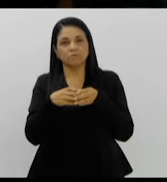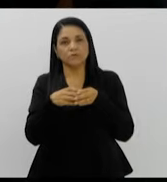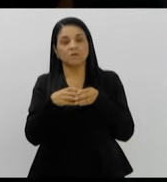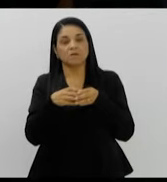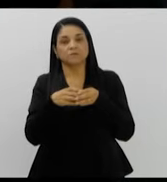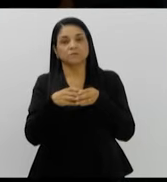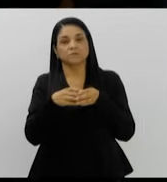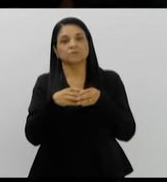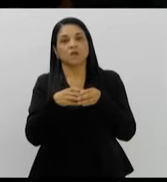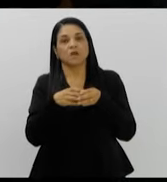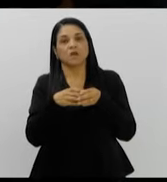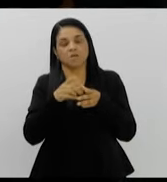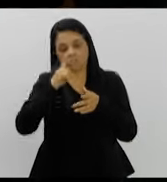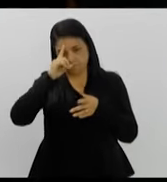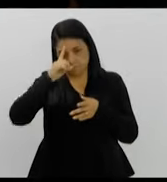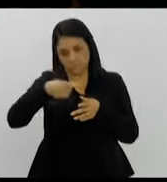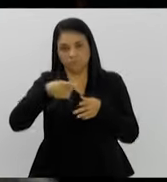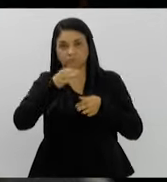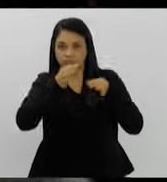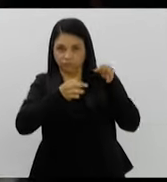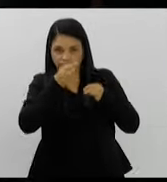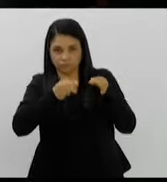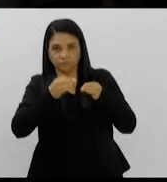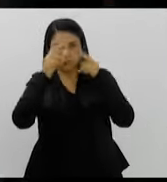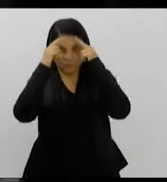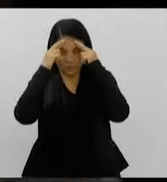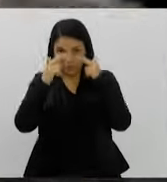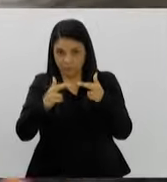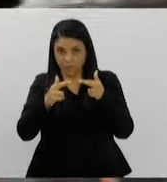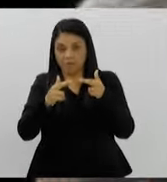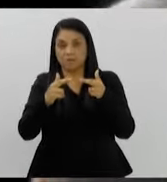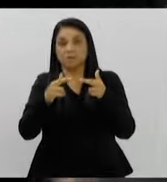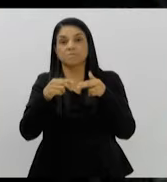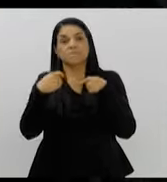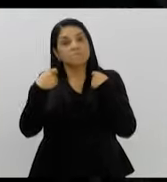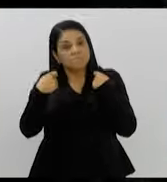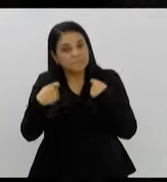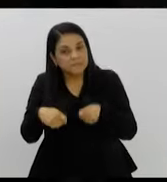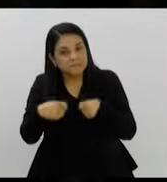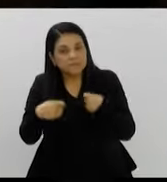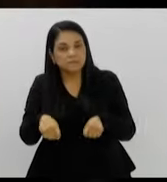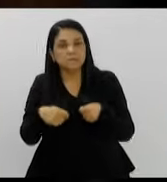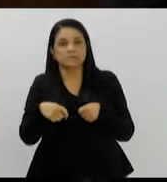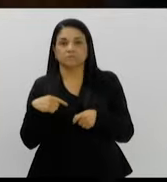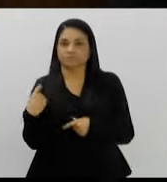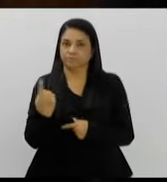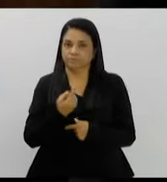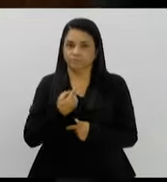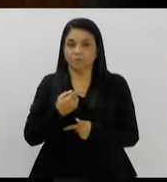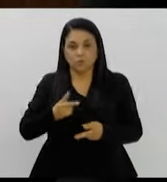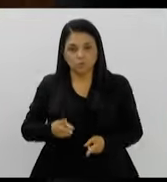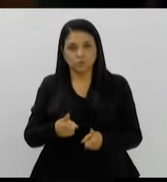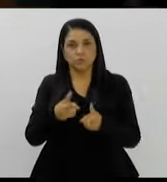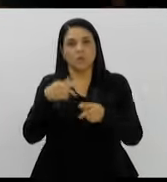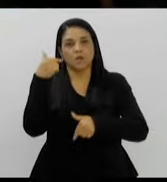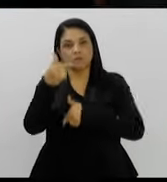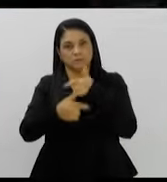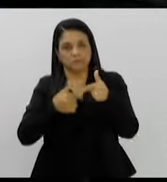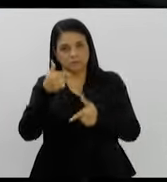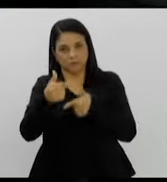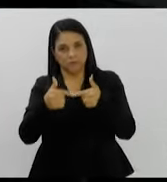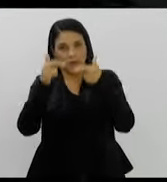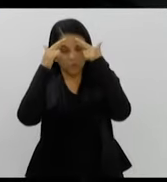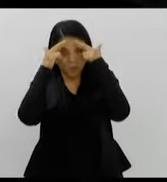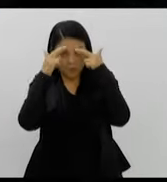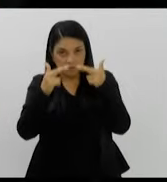judicial a gente respeita como bem disse vossa excelência mas a gente precisa continuar com os trabalhos que venha sendo de forma muito